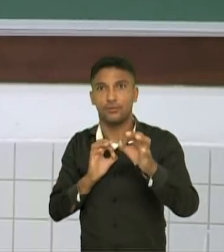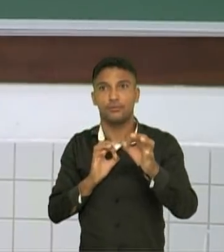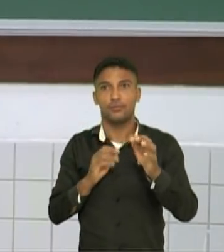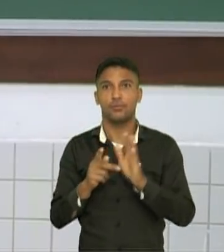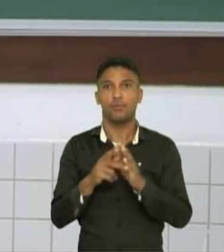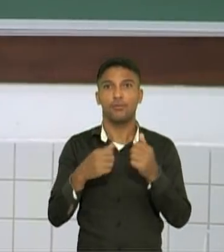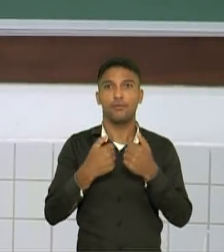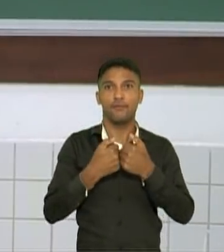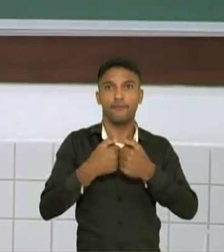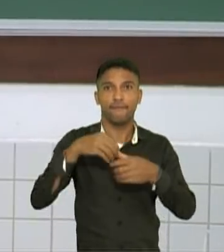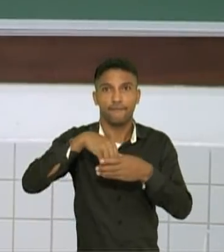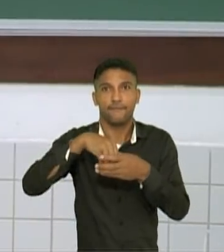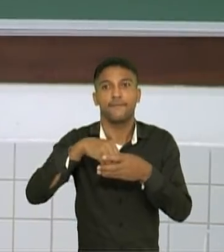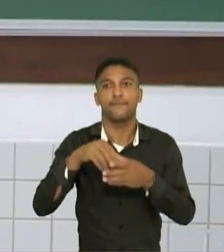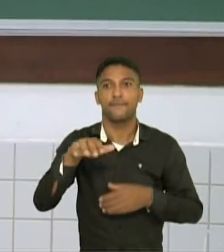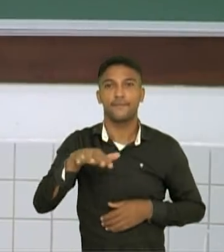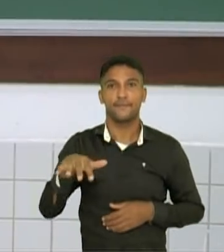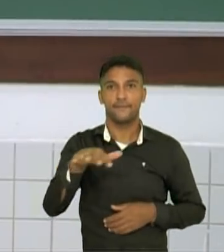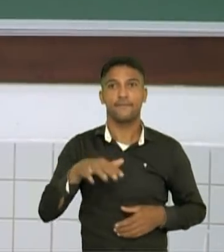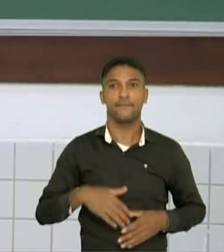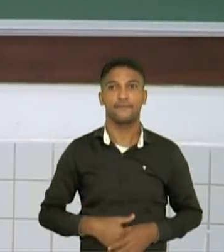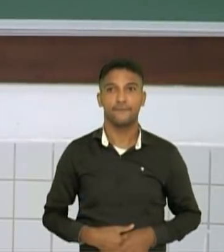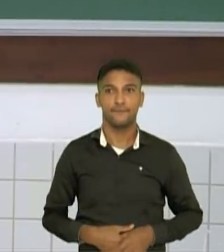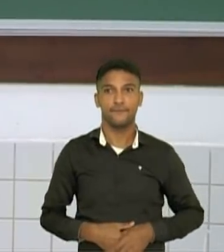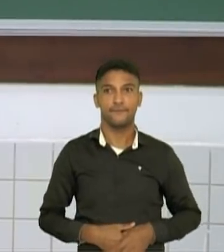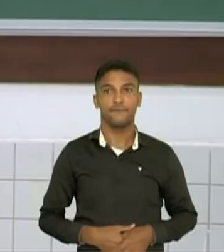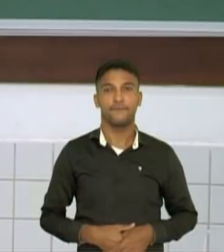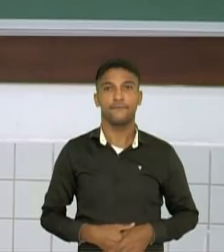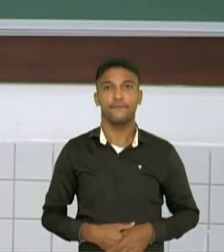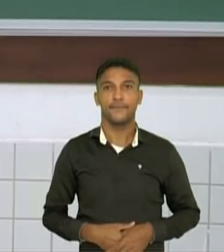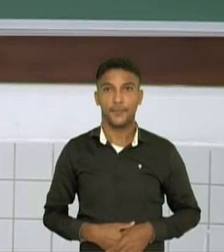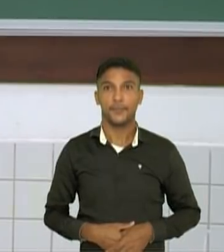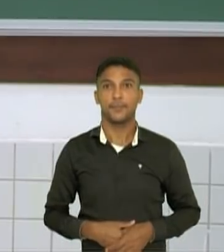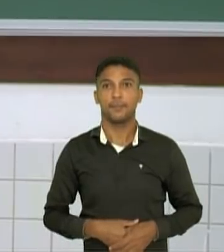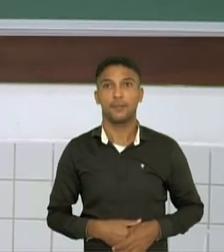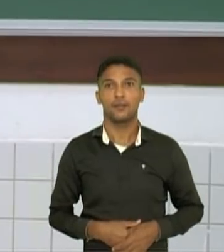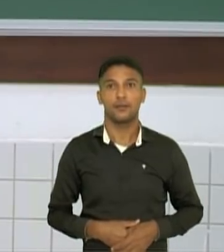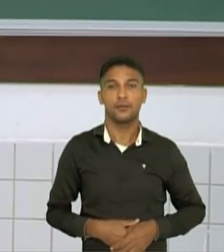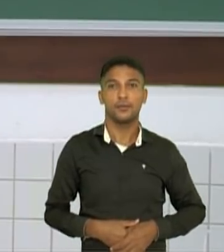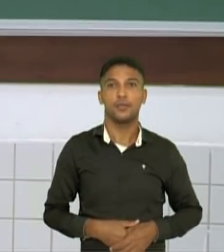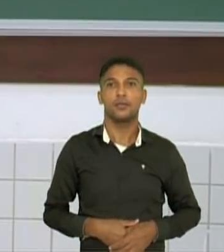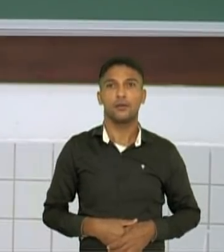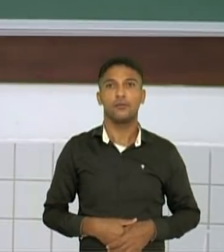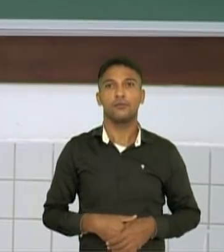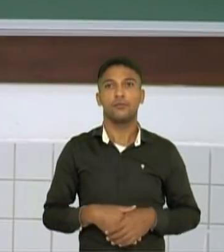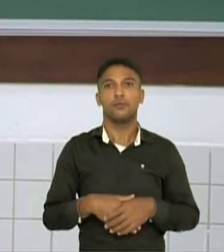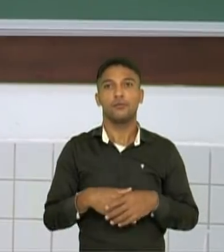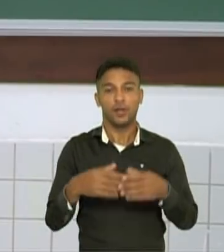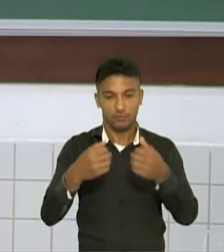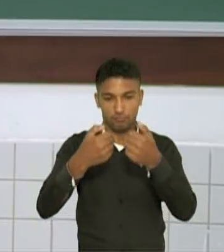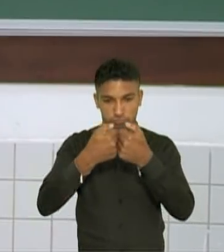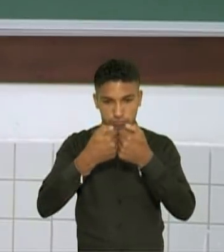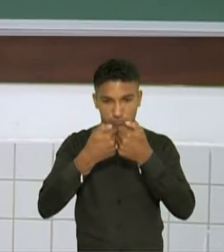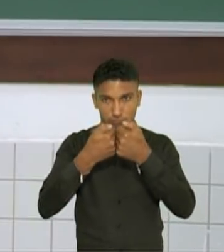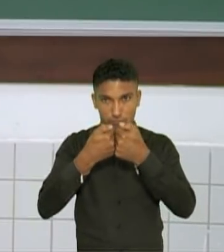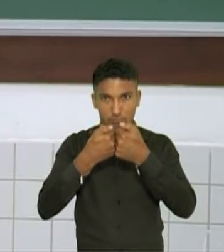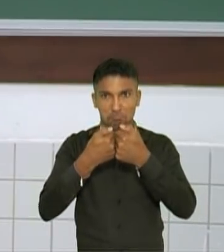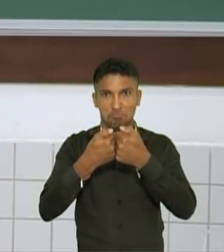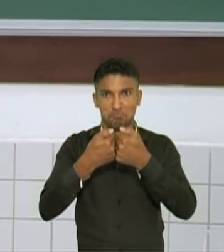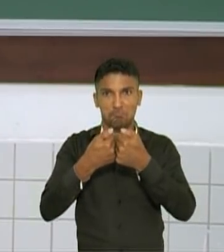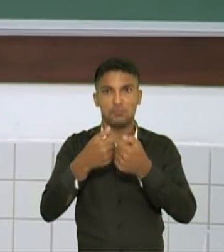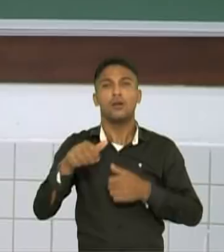boa nesse momento? Interessante. Então, vamos falar um pouquinho sobre grandezas físicas, vamos falar um pouquinho sobre a física e se o que ela faz